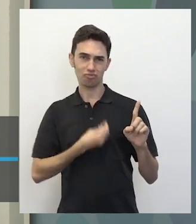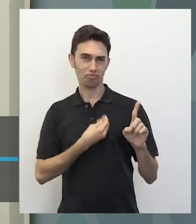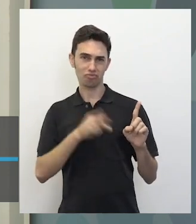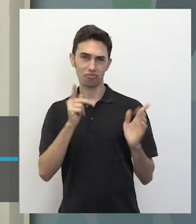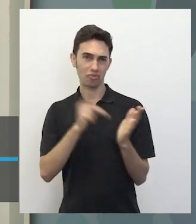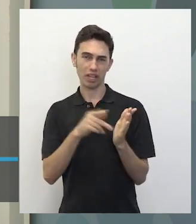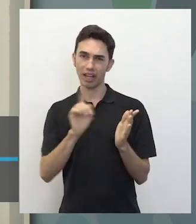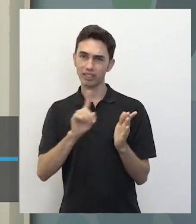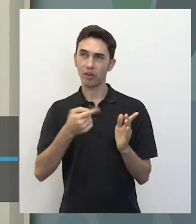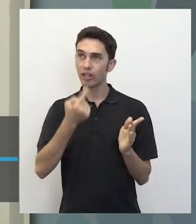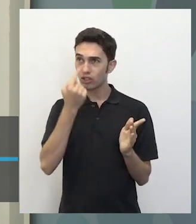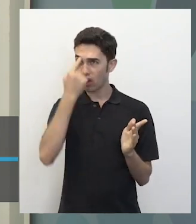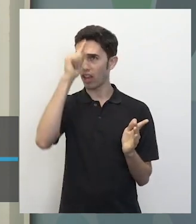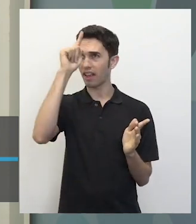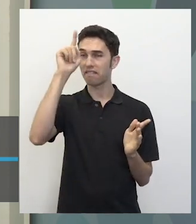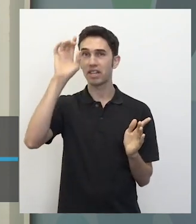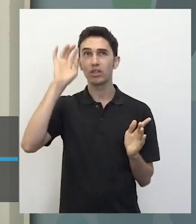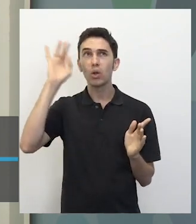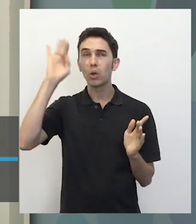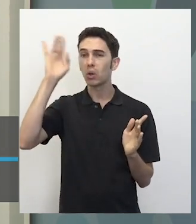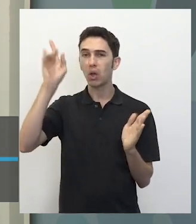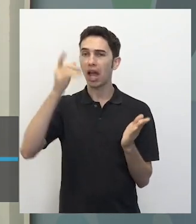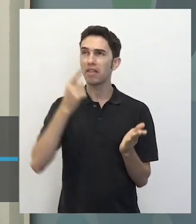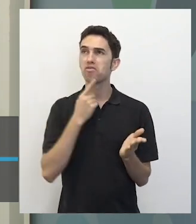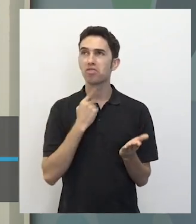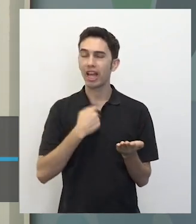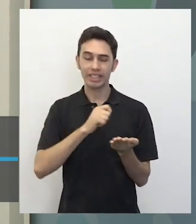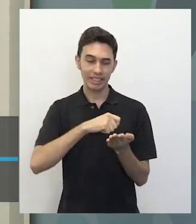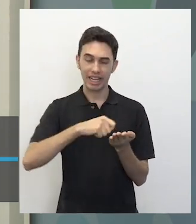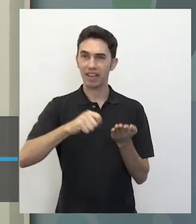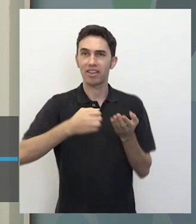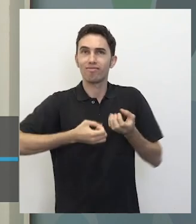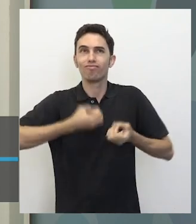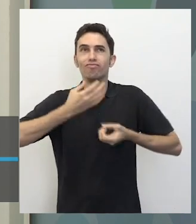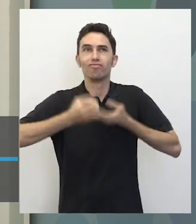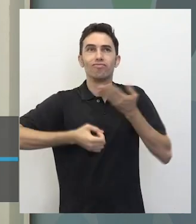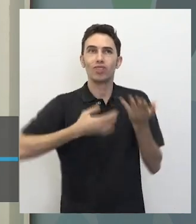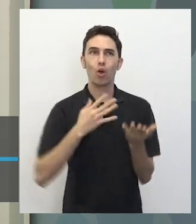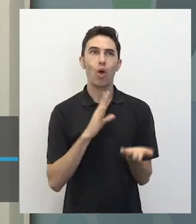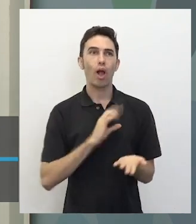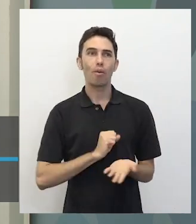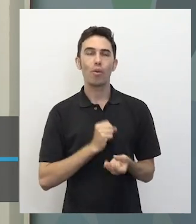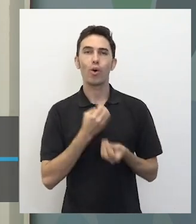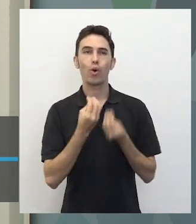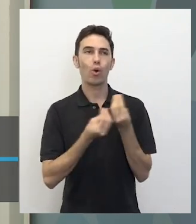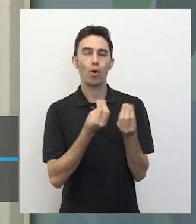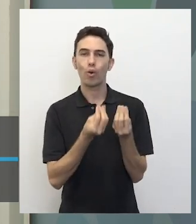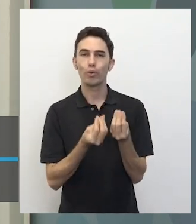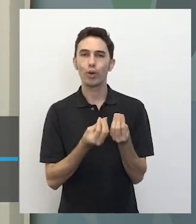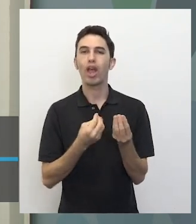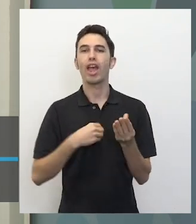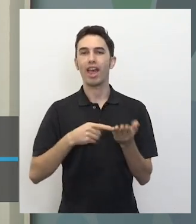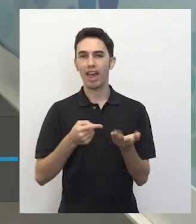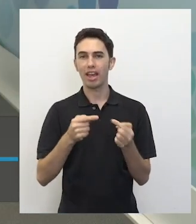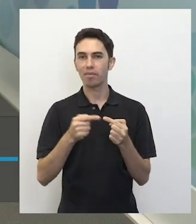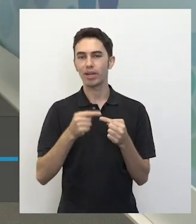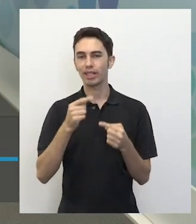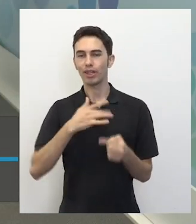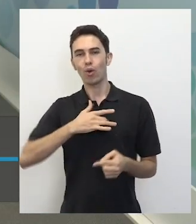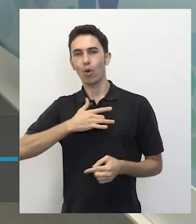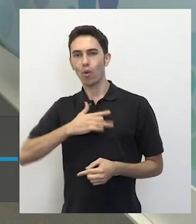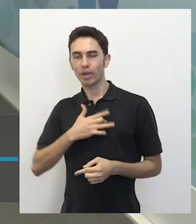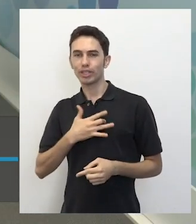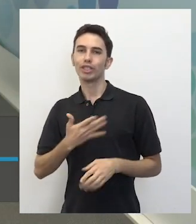de que ele não tinha ninguém, ele só queria escrever, ele queria expressar o amor pelo amor, que é a coisa do romântico, né?